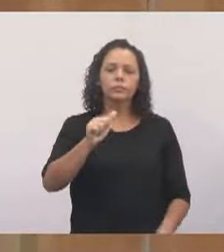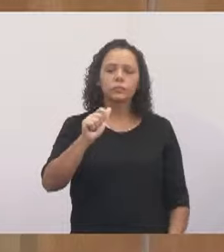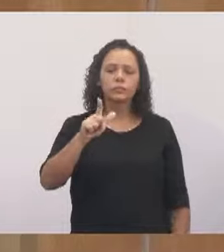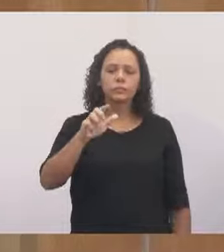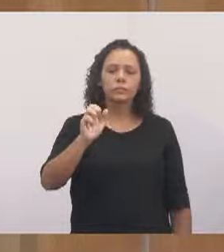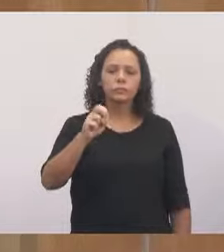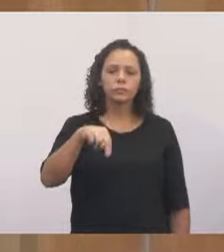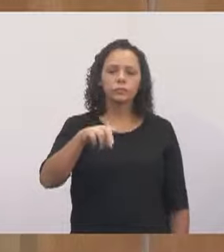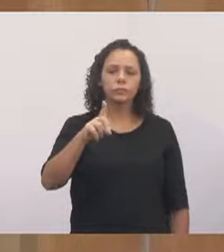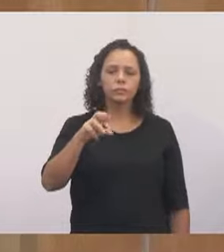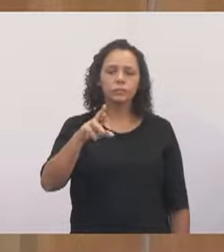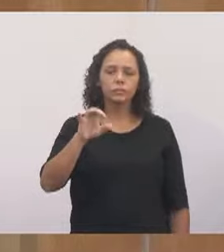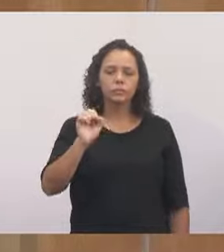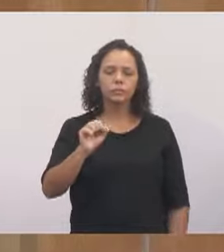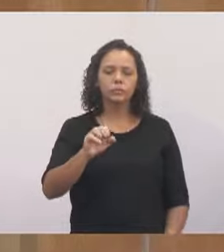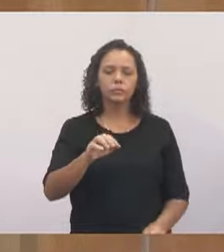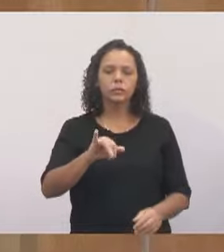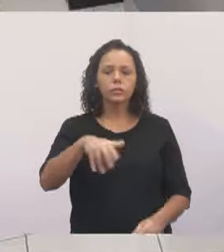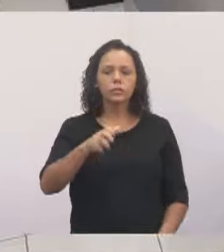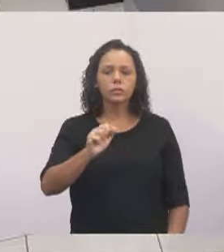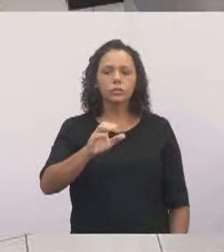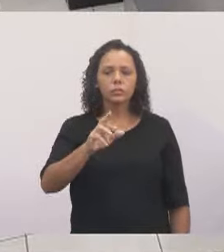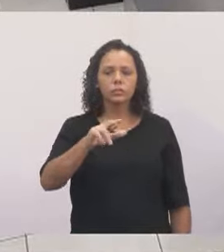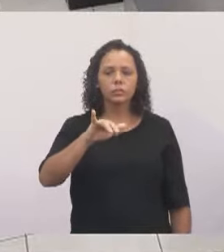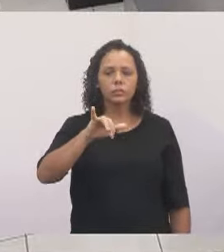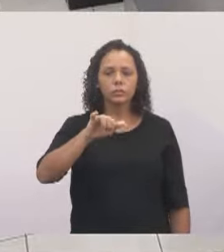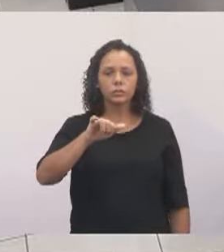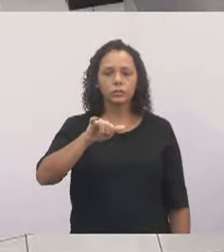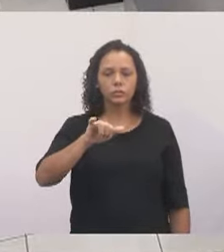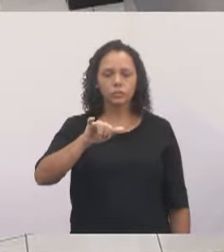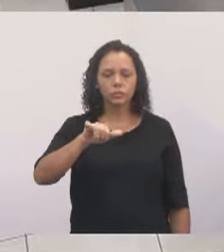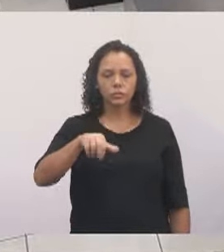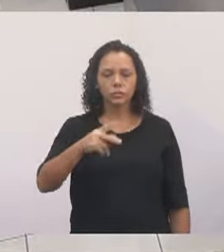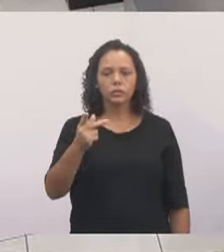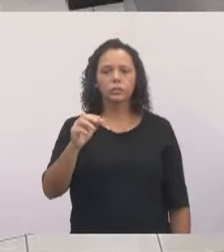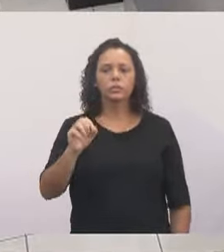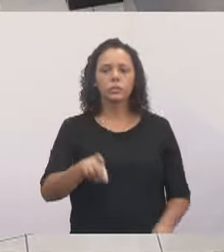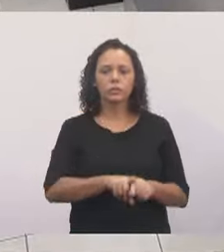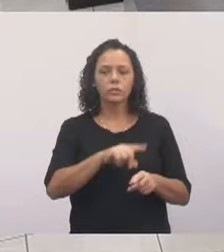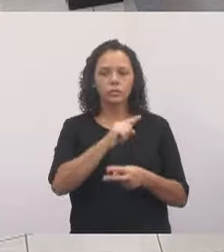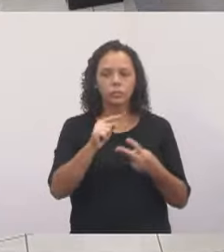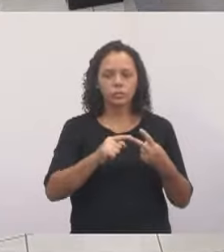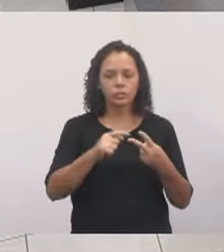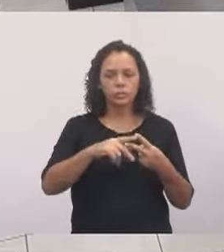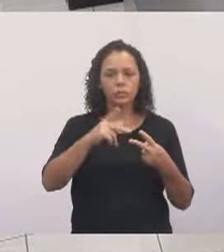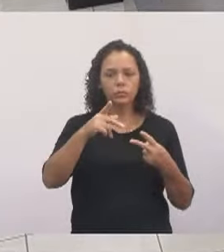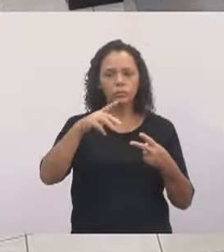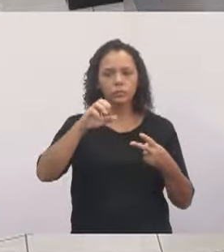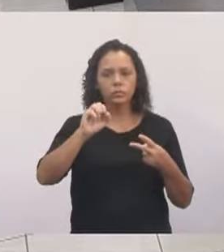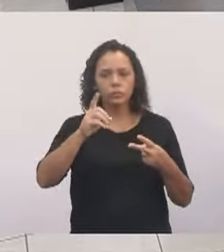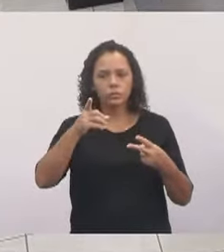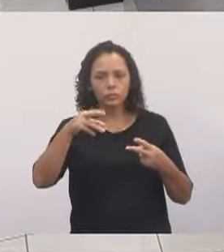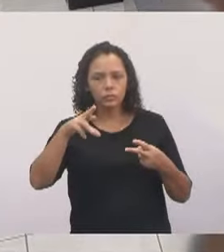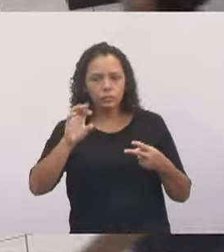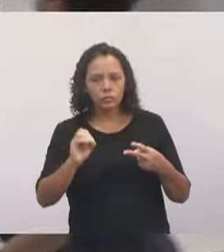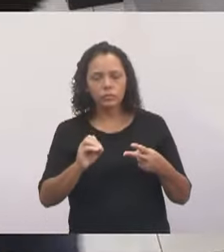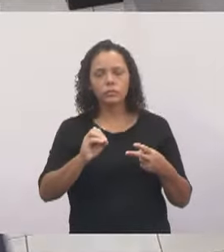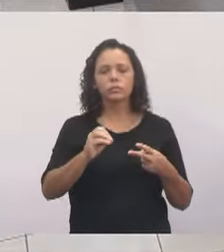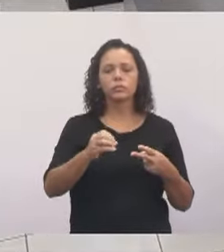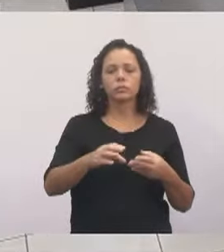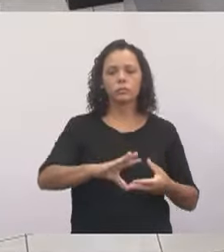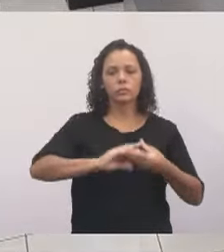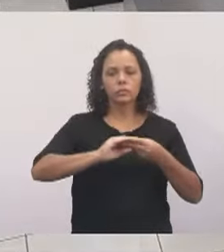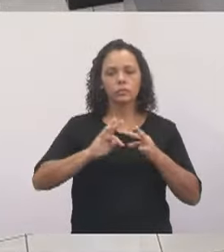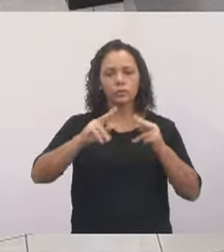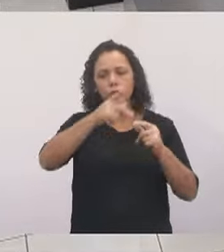aqui do Jacarezinho, também do senhor Pedro Mota, né, vereador aqui desse município. Cumprimento todos os